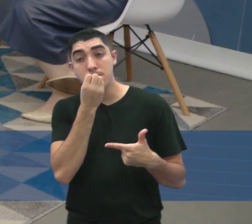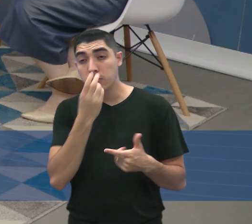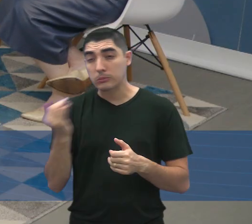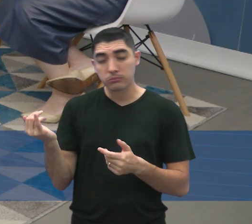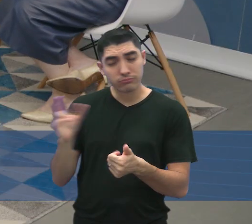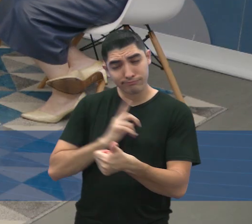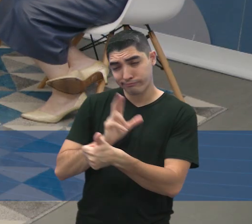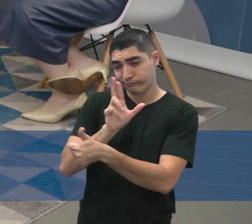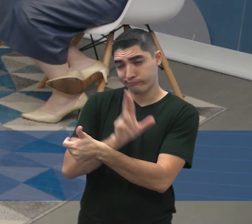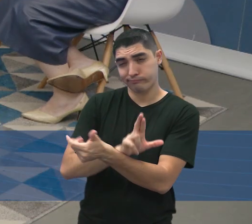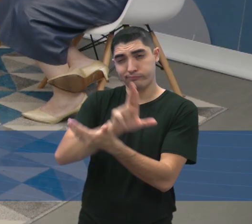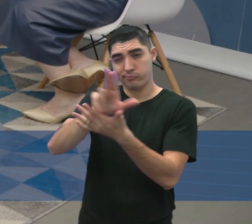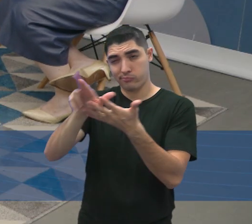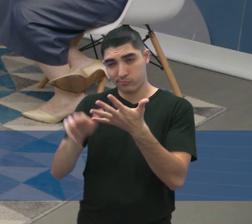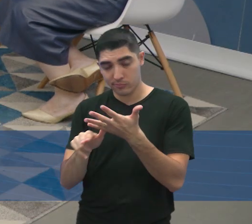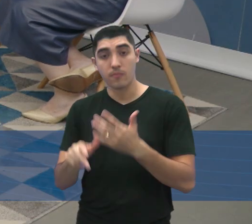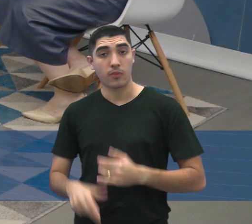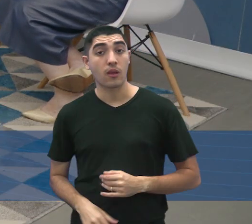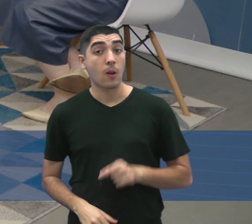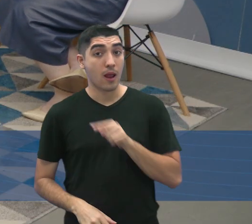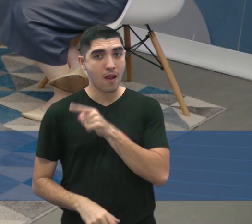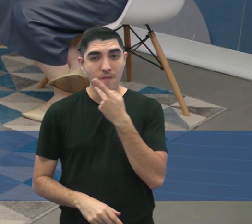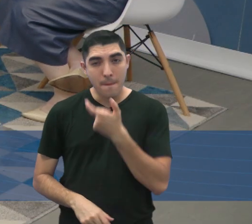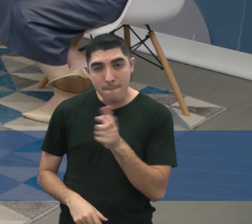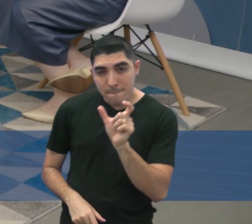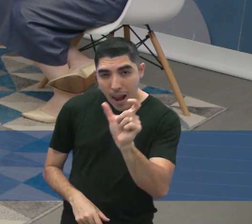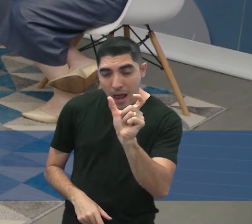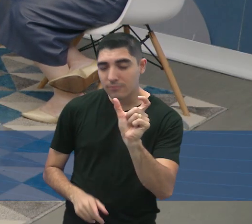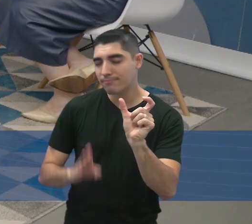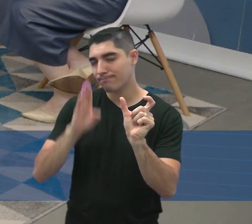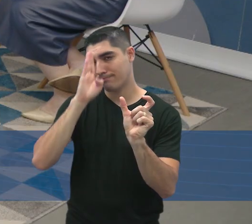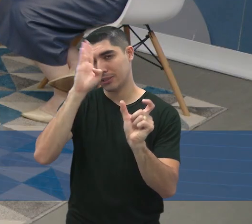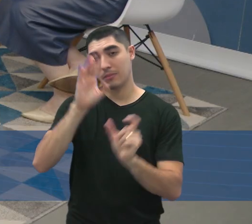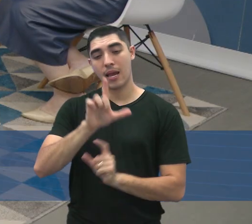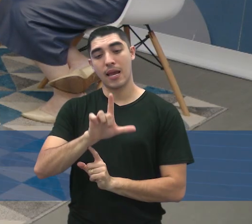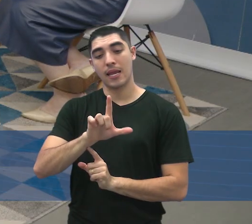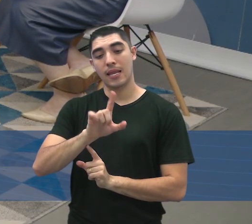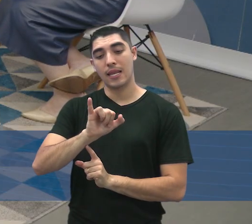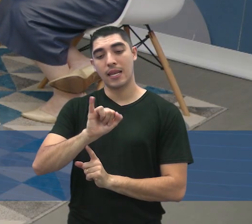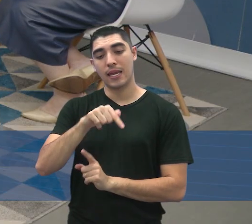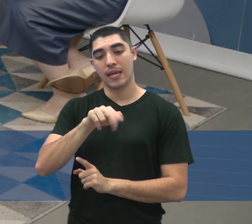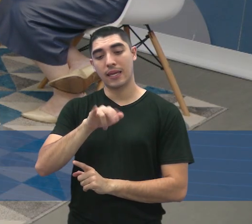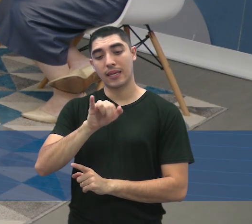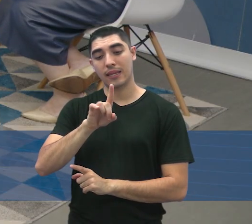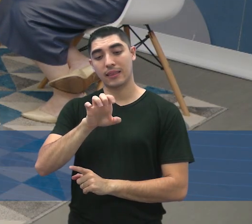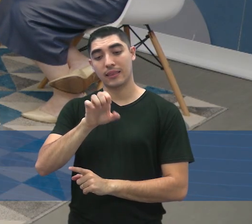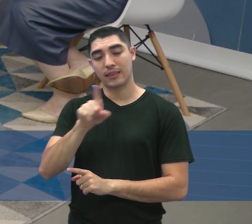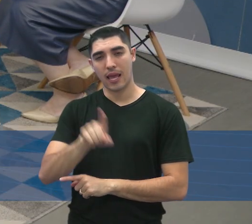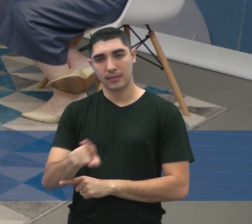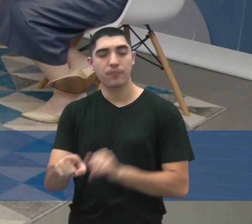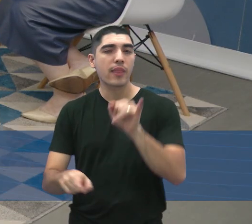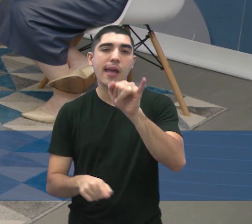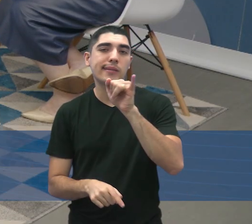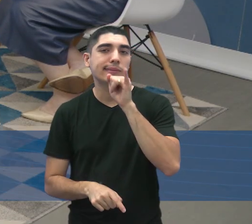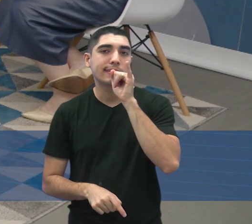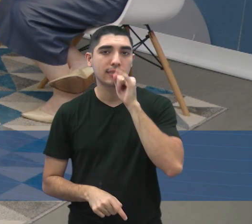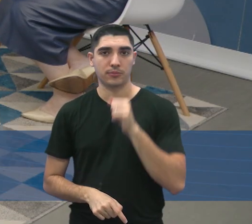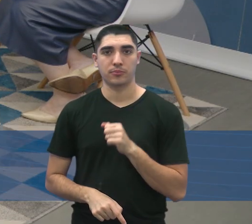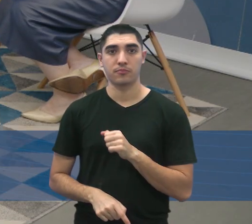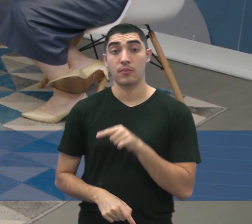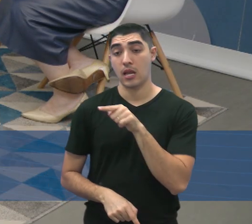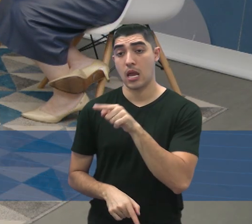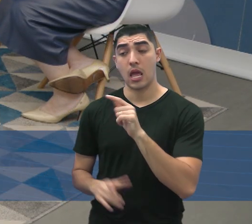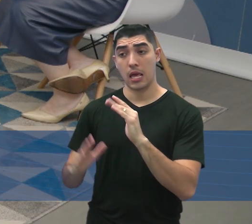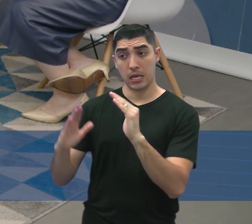O CDB... Ela falou uma palavra aqui que é liquidez. Exato. Esse é o problema todo. Por exemplo, o imóvel é um